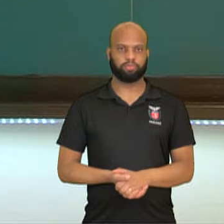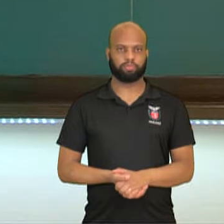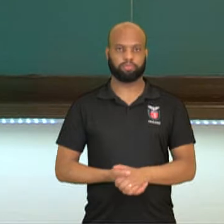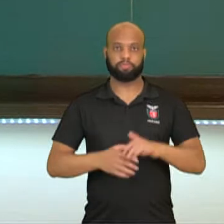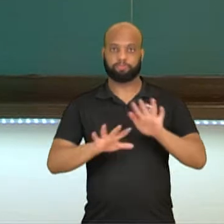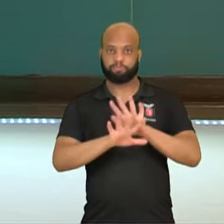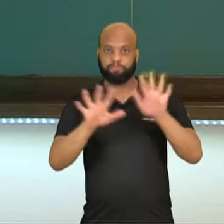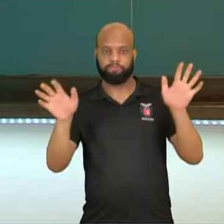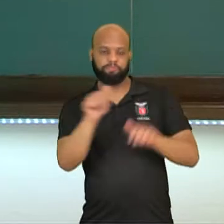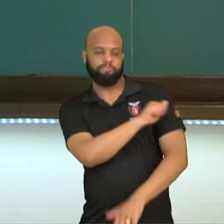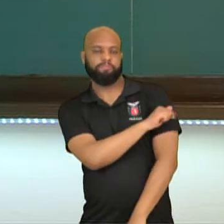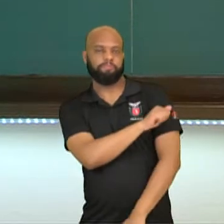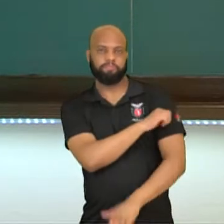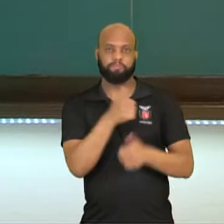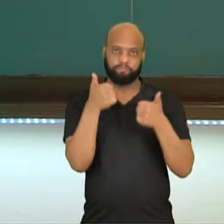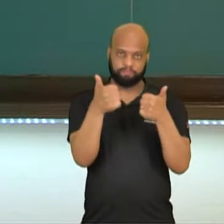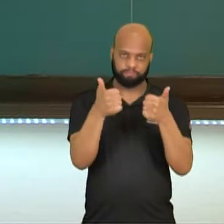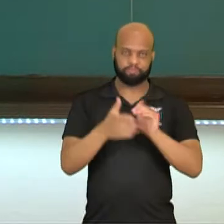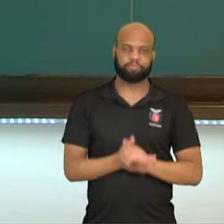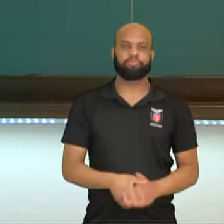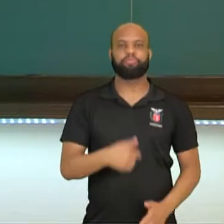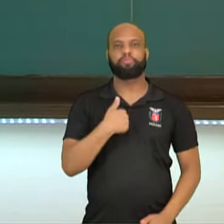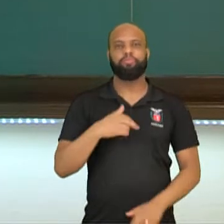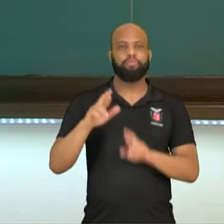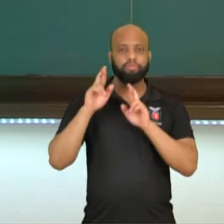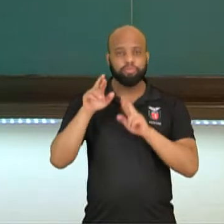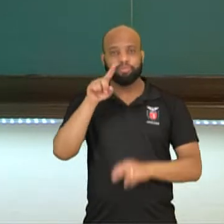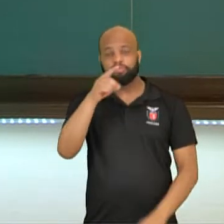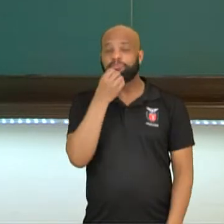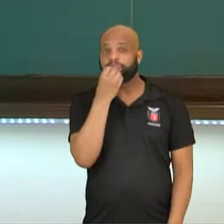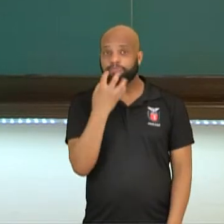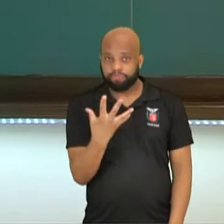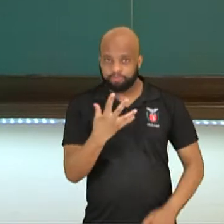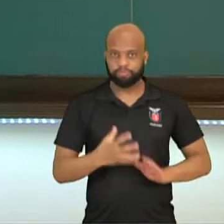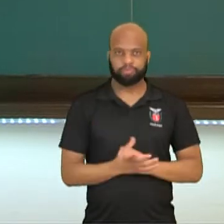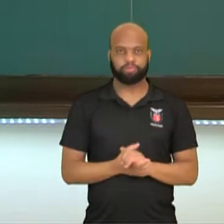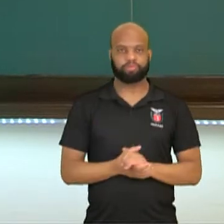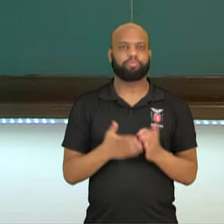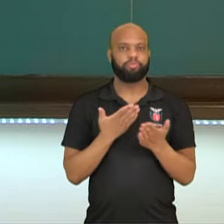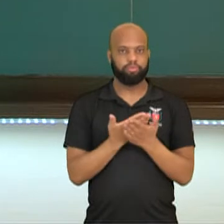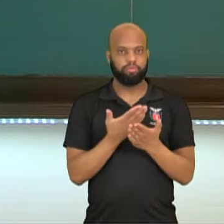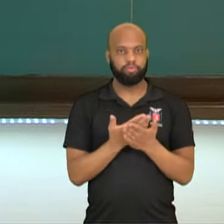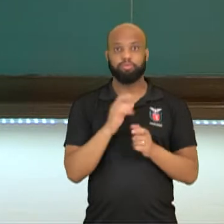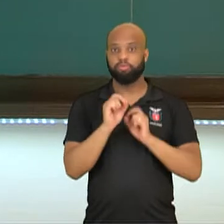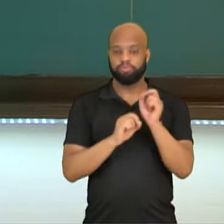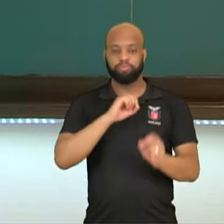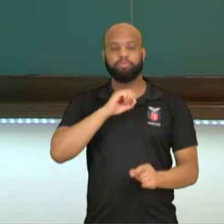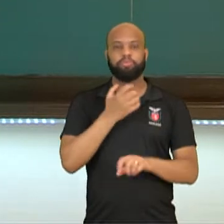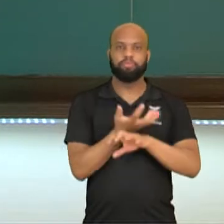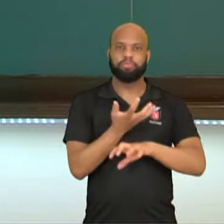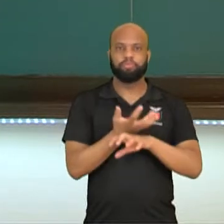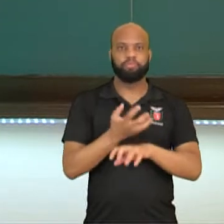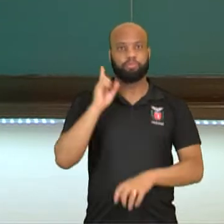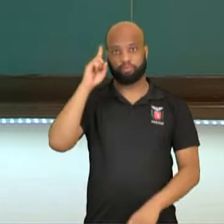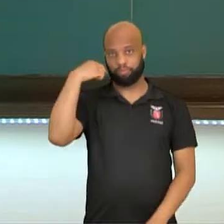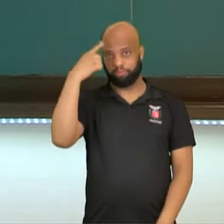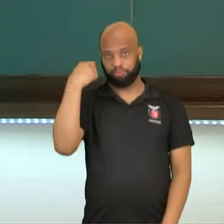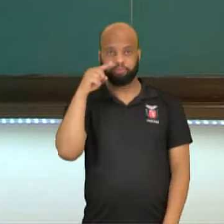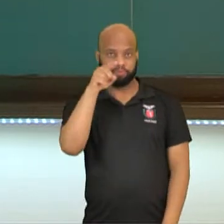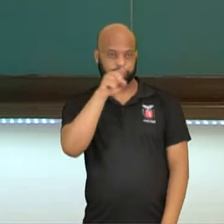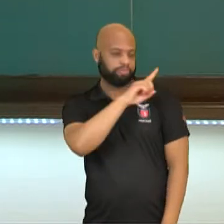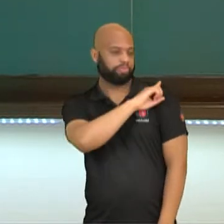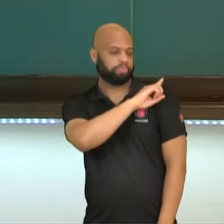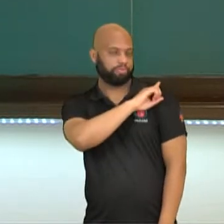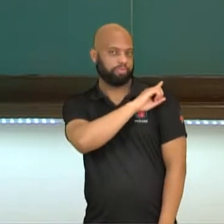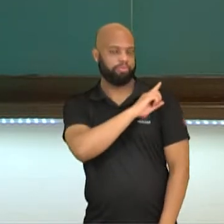Olá chicos, que tal? Espero que vocês estejam bem. Estamos aqui para mais uma aula de língua espanhola para vocês da primeira série